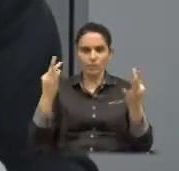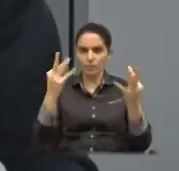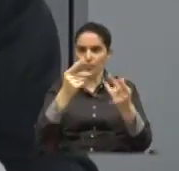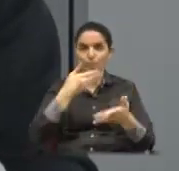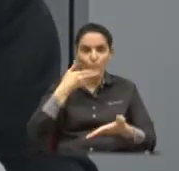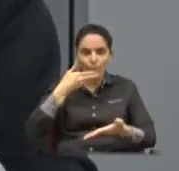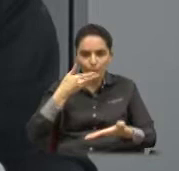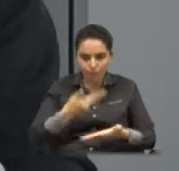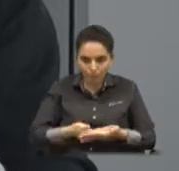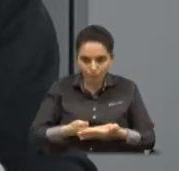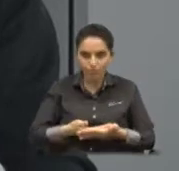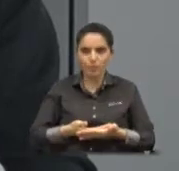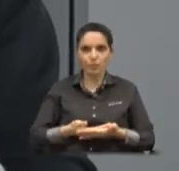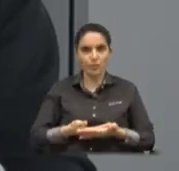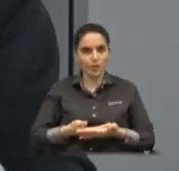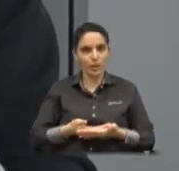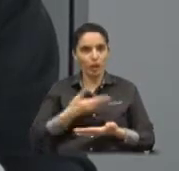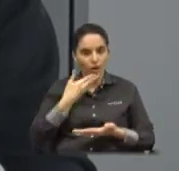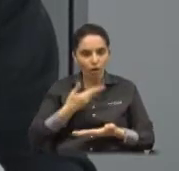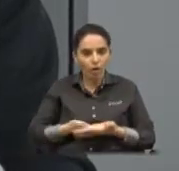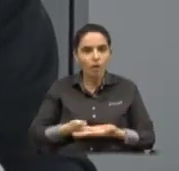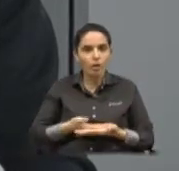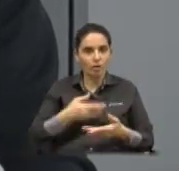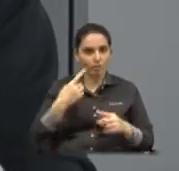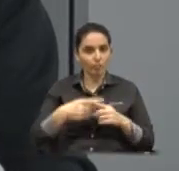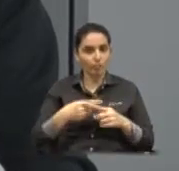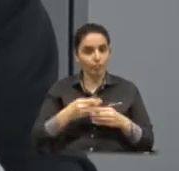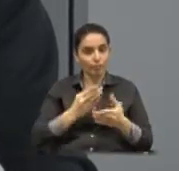com essa possível aprovação